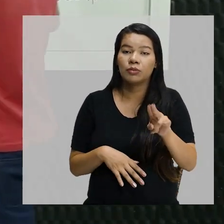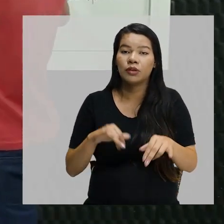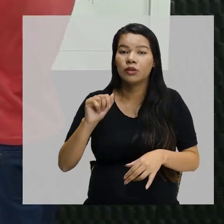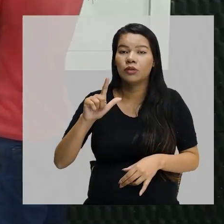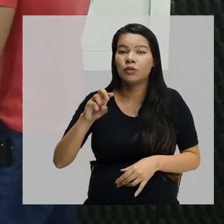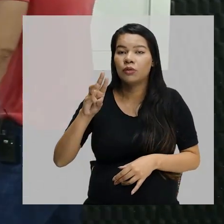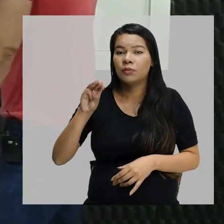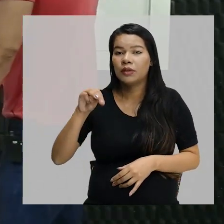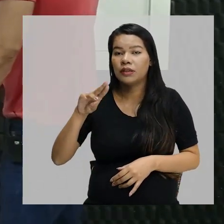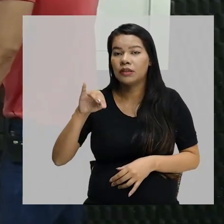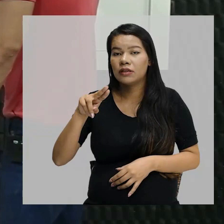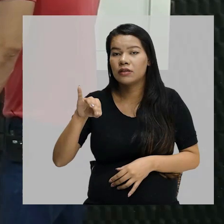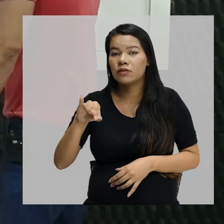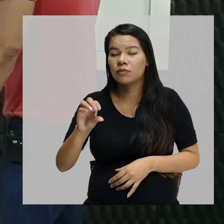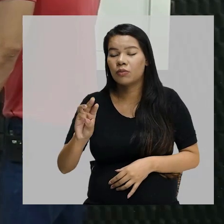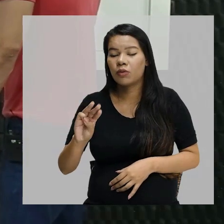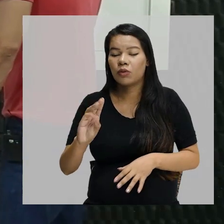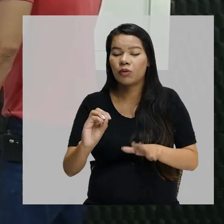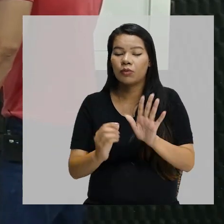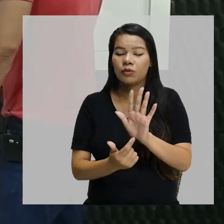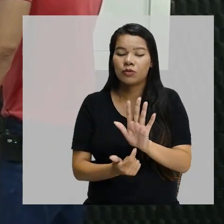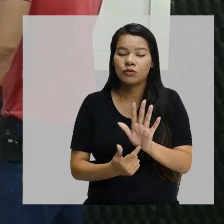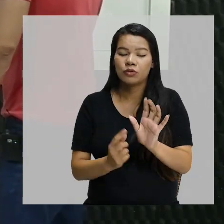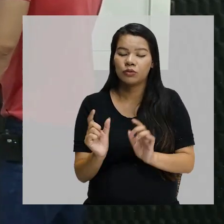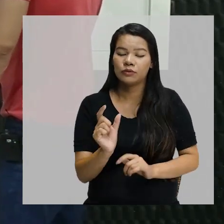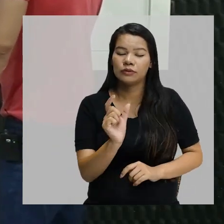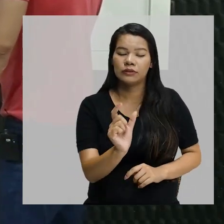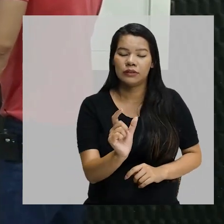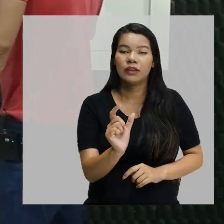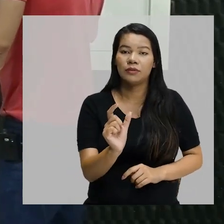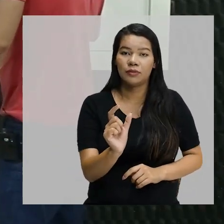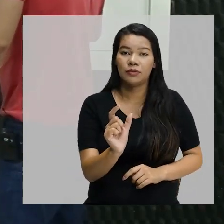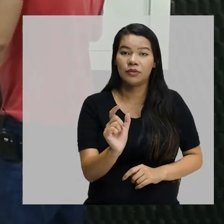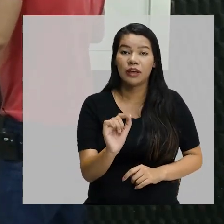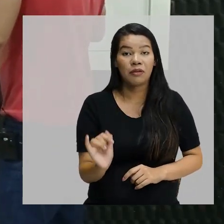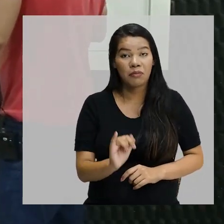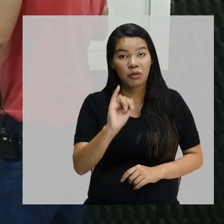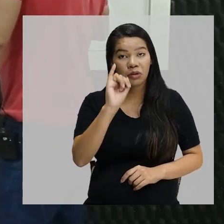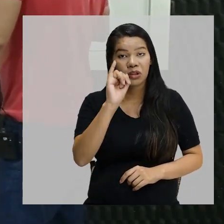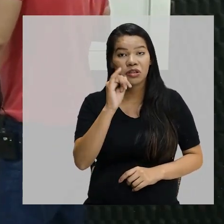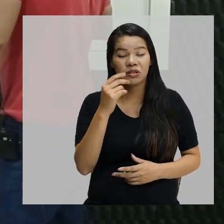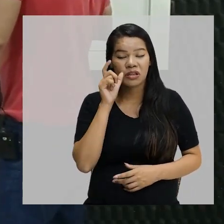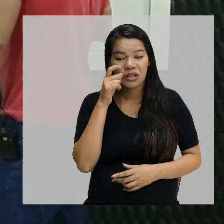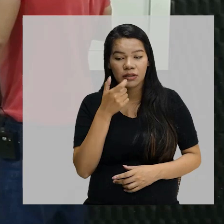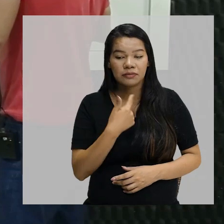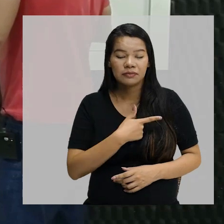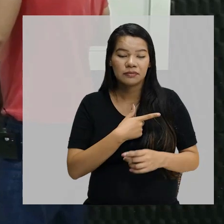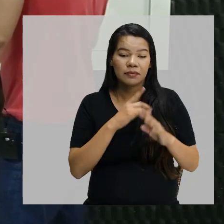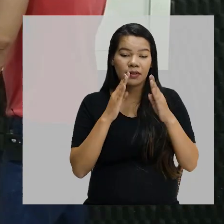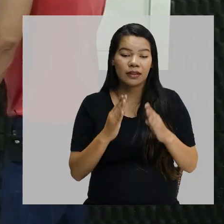trouxe um termo que é importante para a gente pensar que a palavra emancipar emancipação